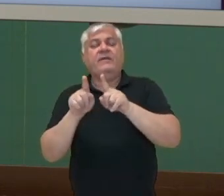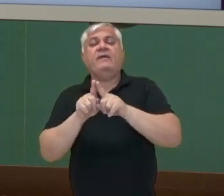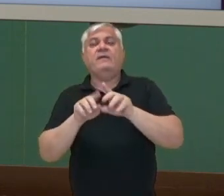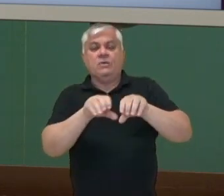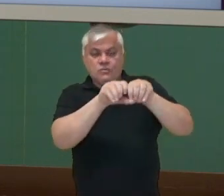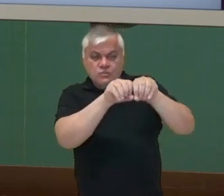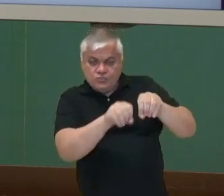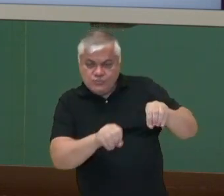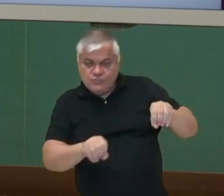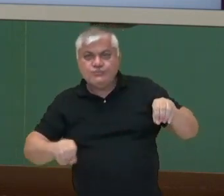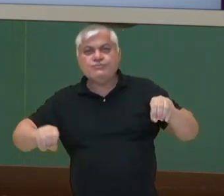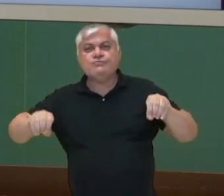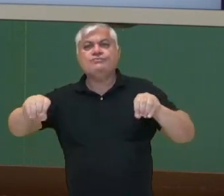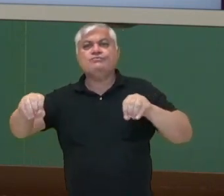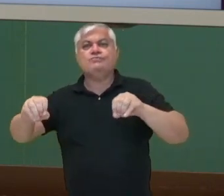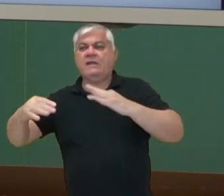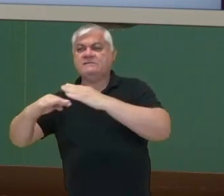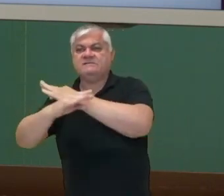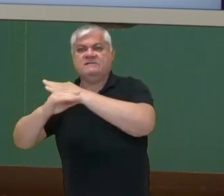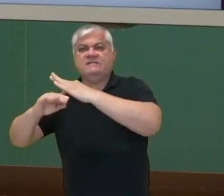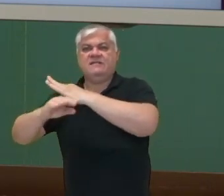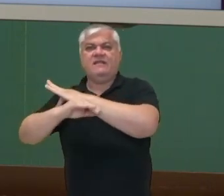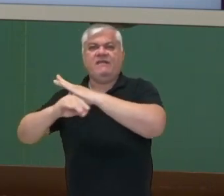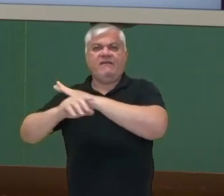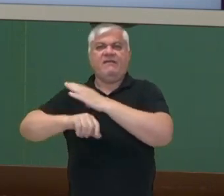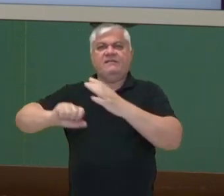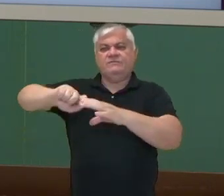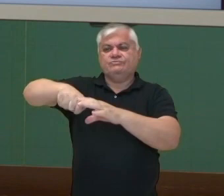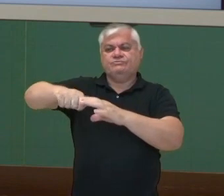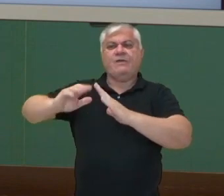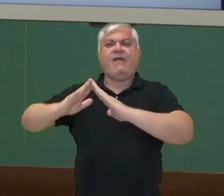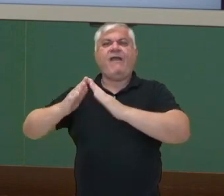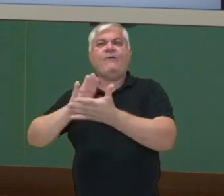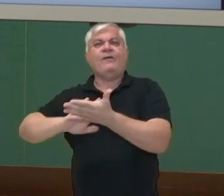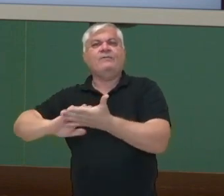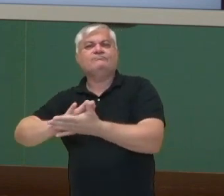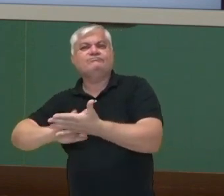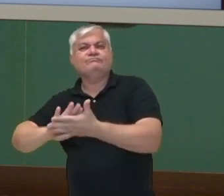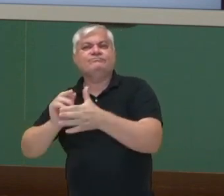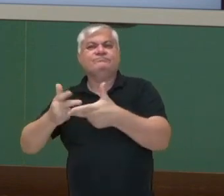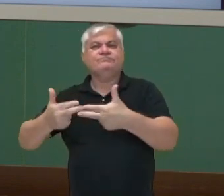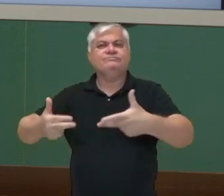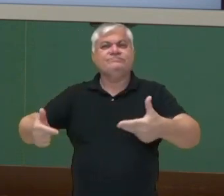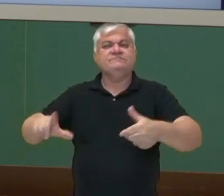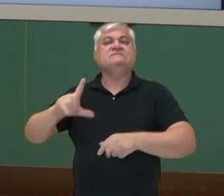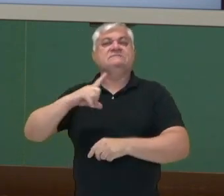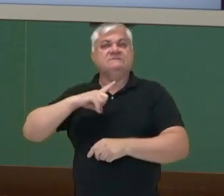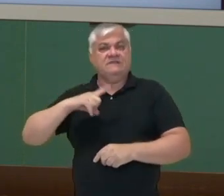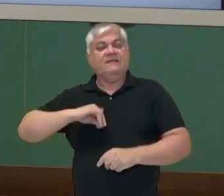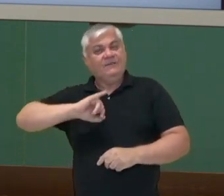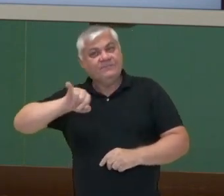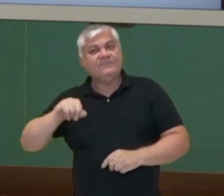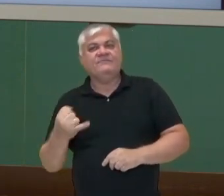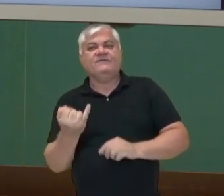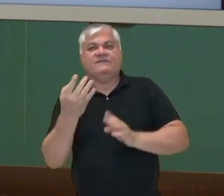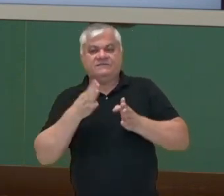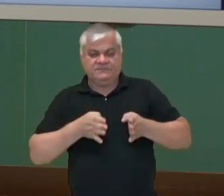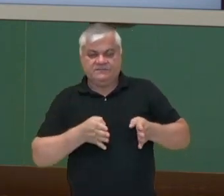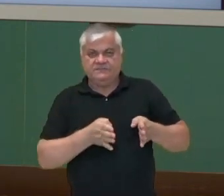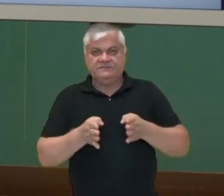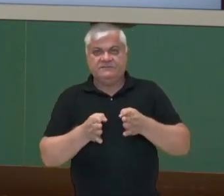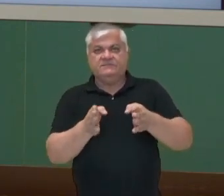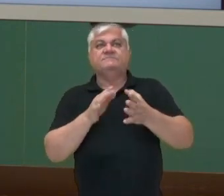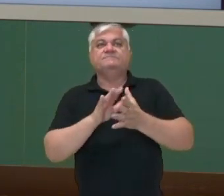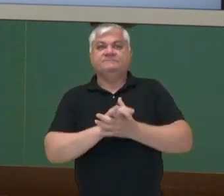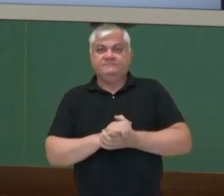cidades. Então, é vasta a utilização, é grande a utilização desses rios, né? E neste caso